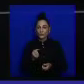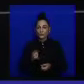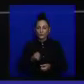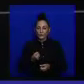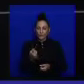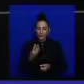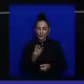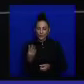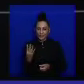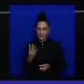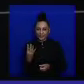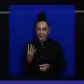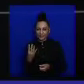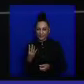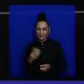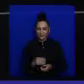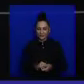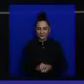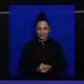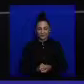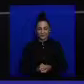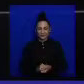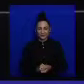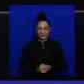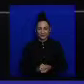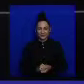Número 44.